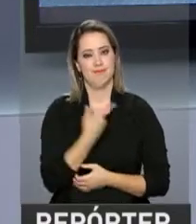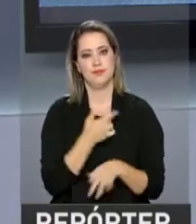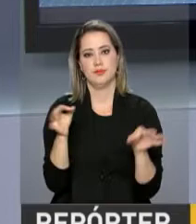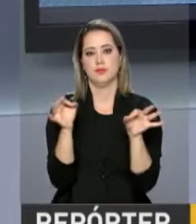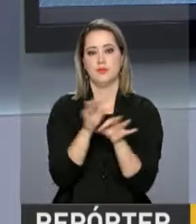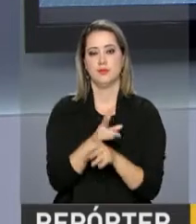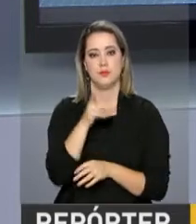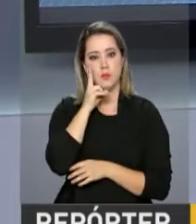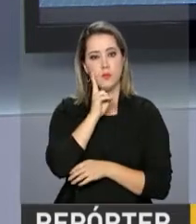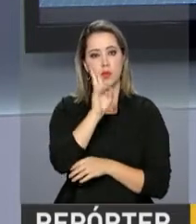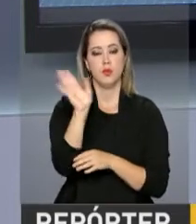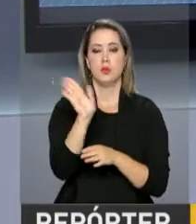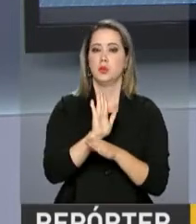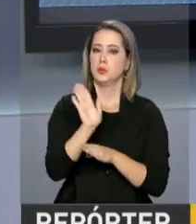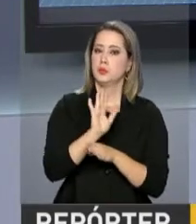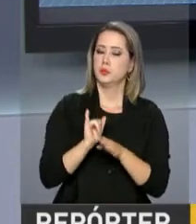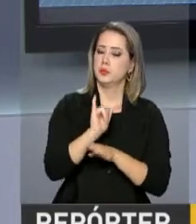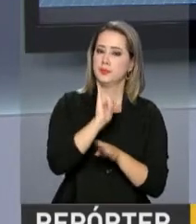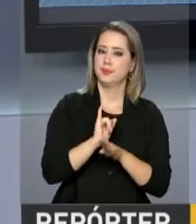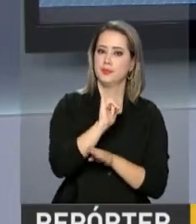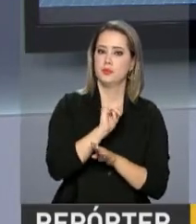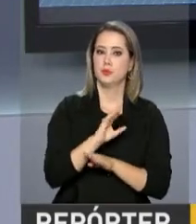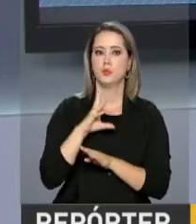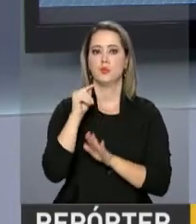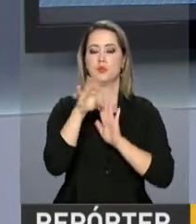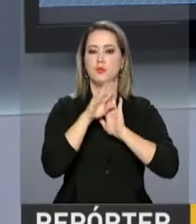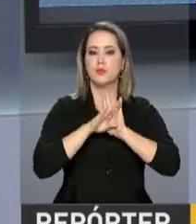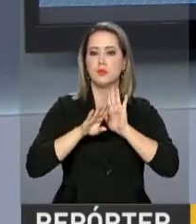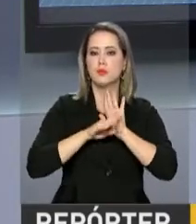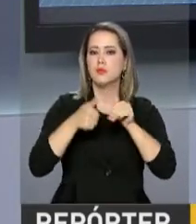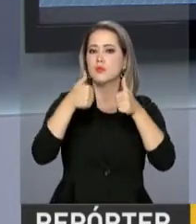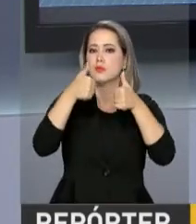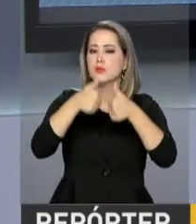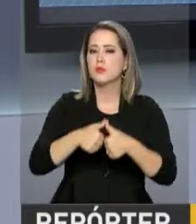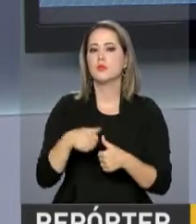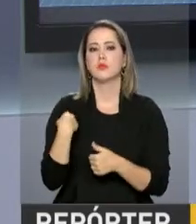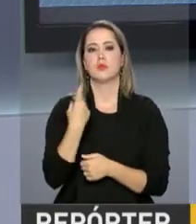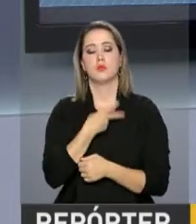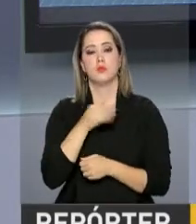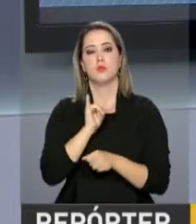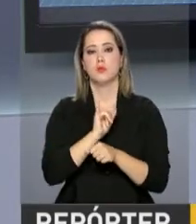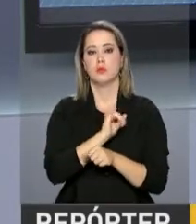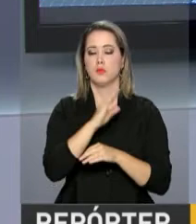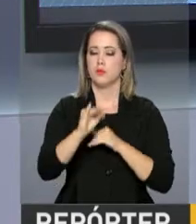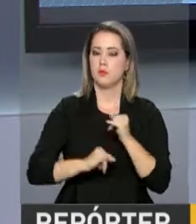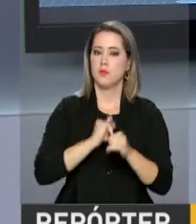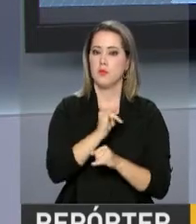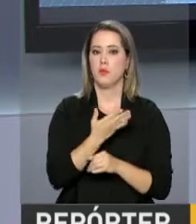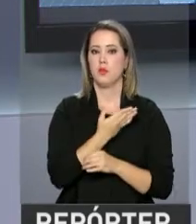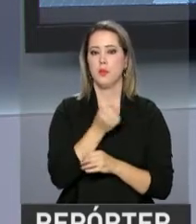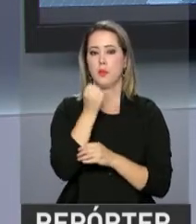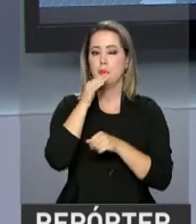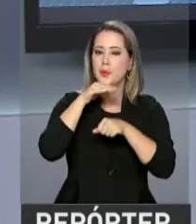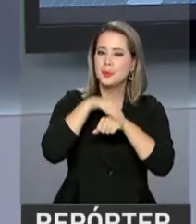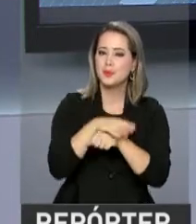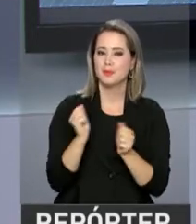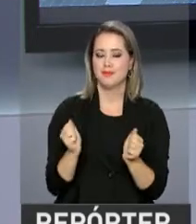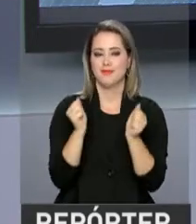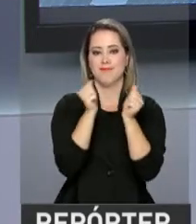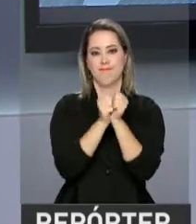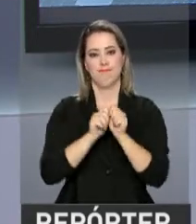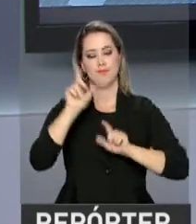aqui você pode rever as reportagens no youtube e toda a programação também está em nossa página na internet uma boa noite pra você